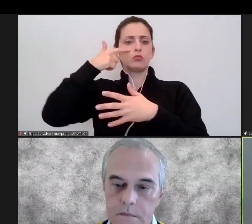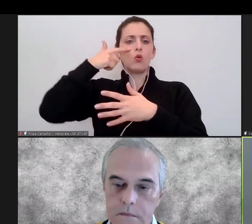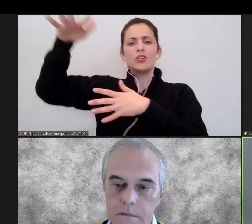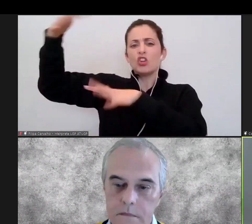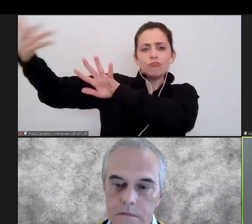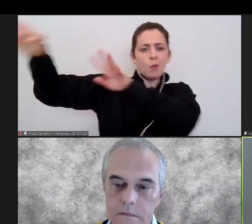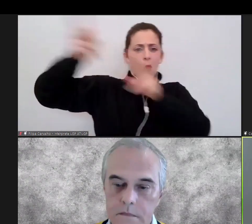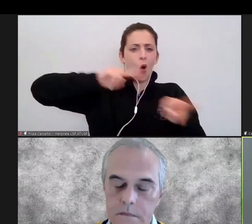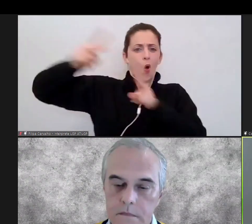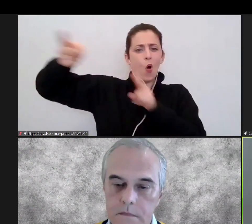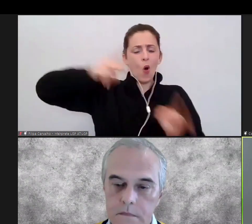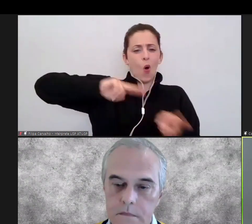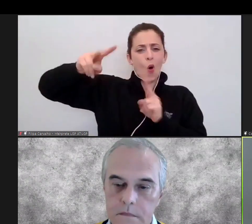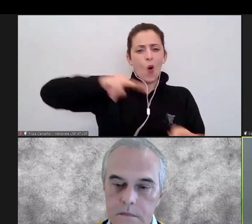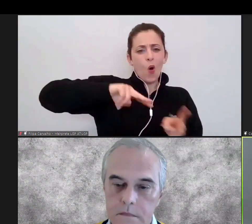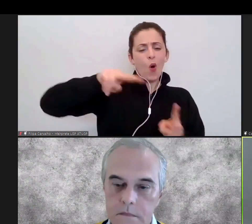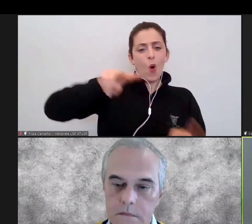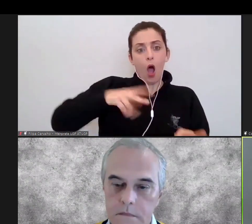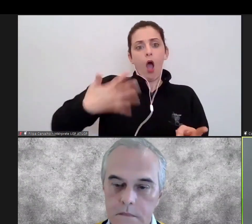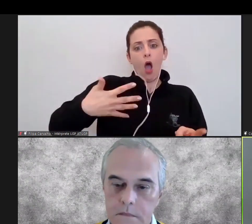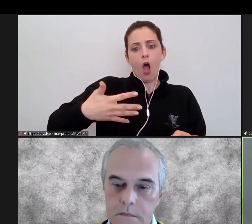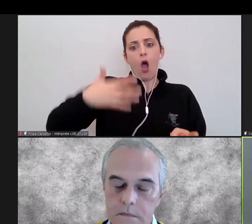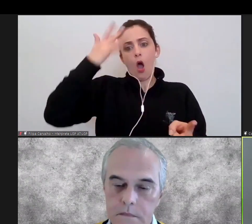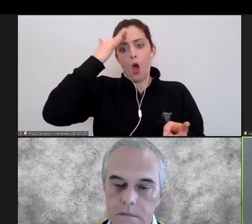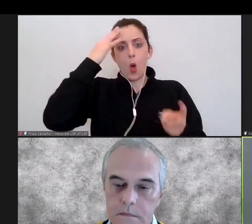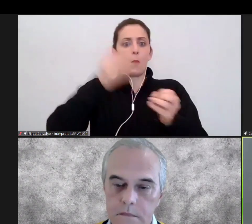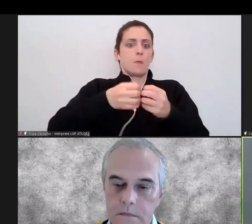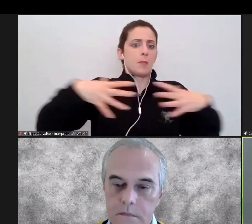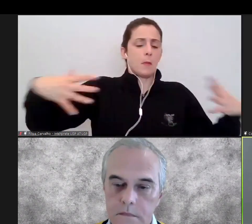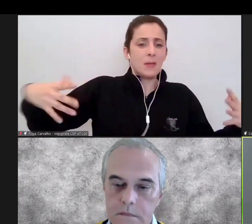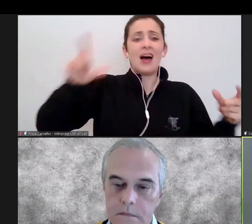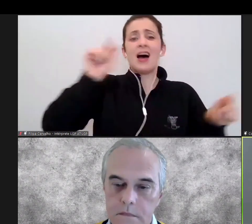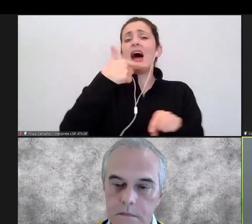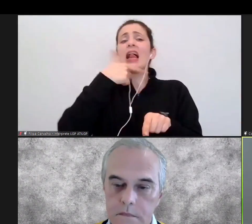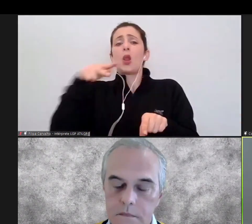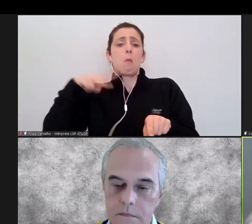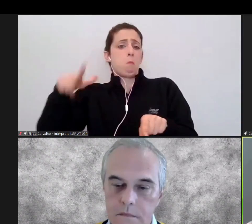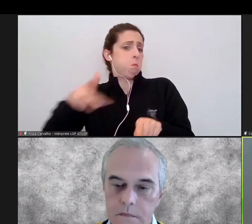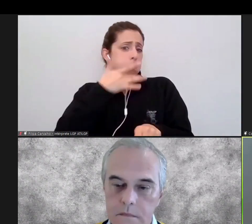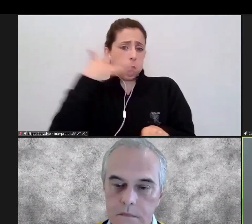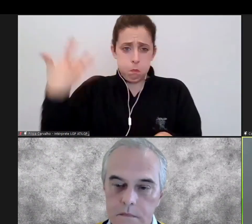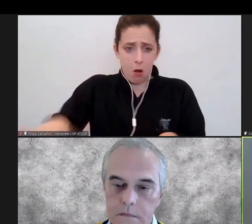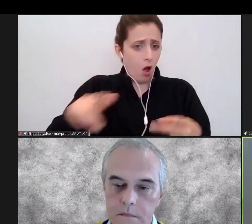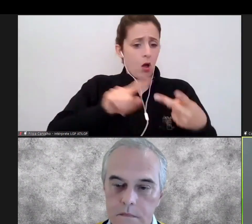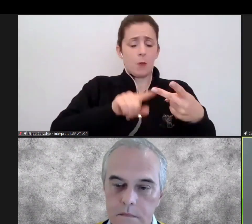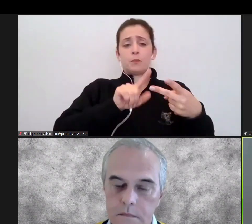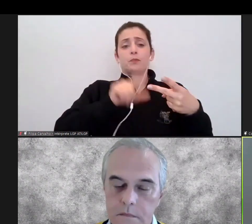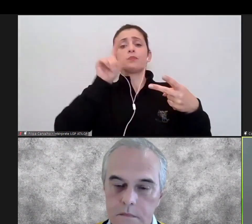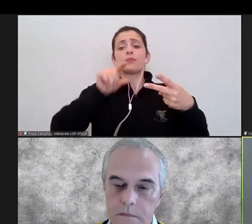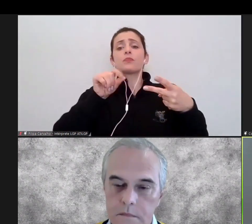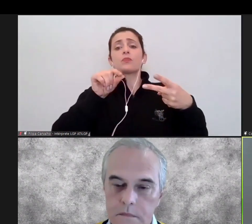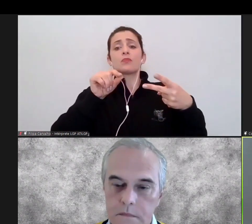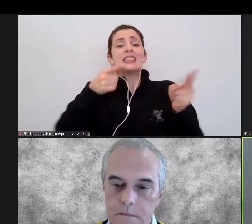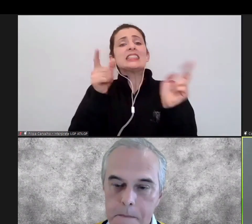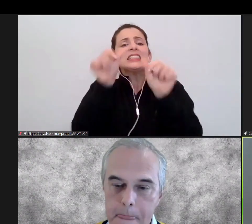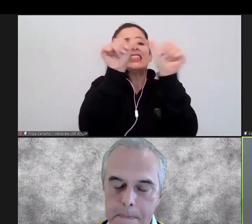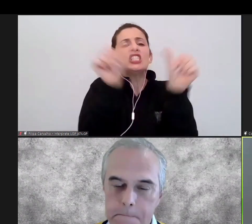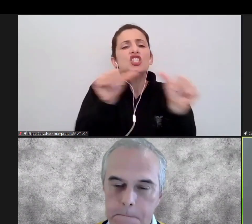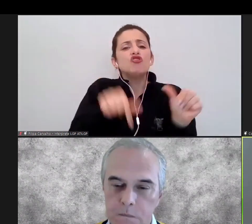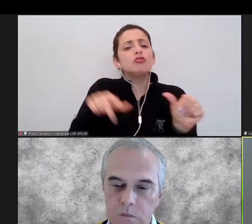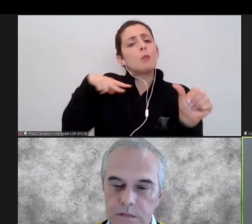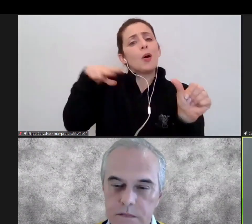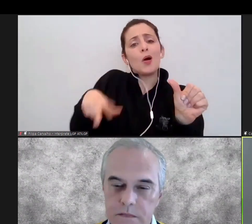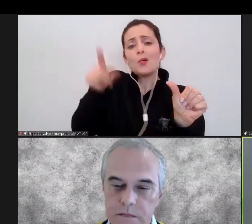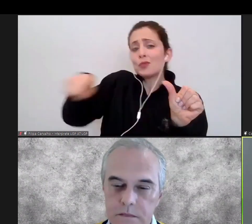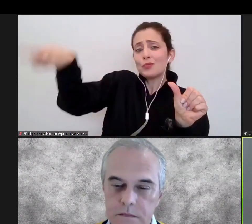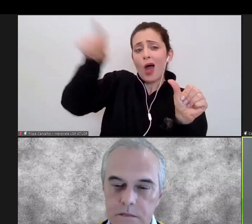um bocadinho diferente de há 30 anos e, portanto, neste momento não têm domínio da língua, não têm muitas vezes o conhecimento aqui também dos nossos sistemas e estamos